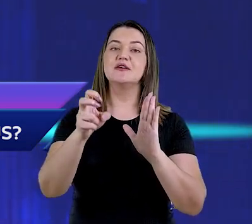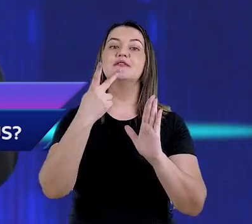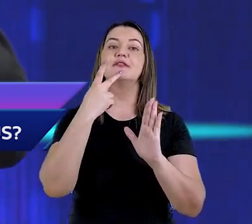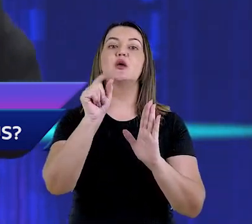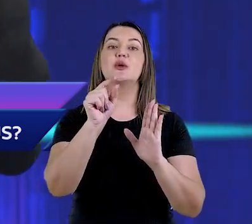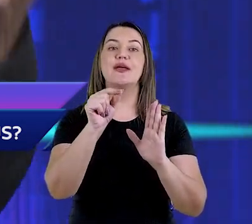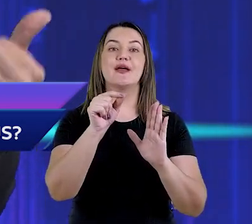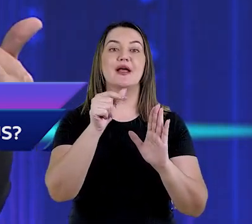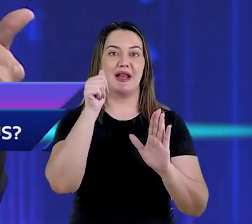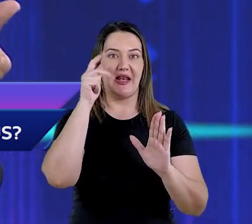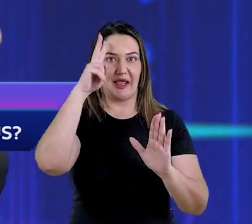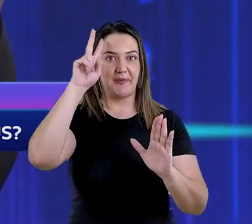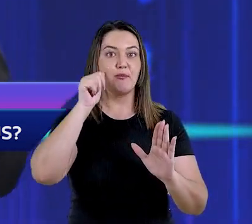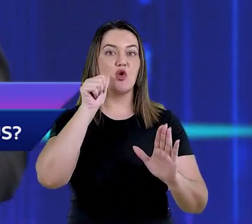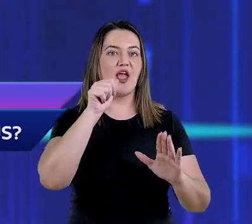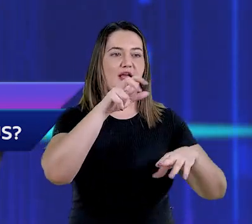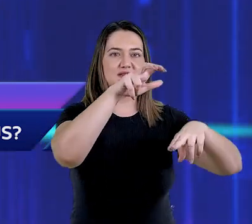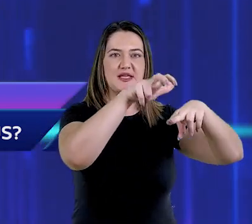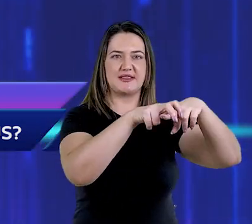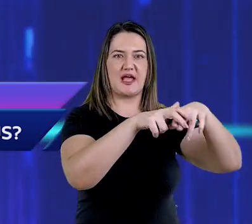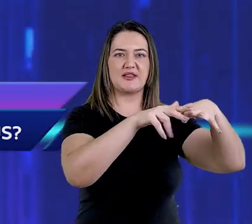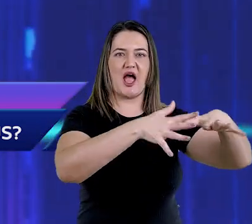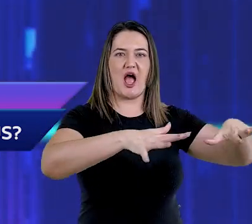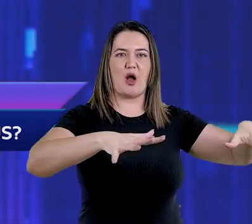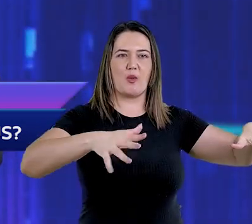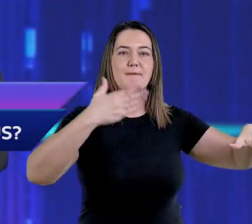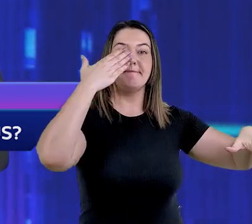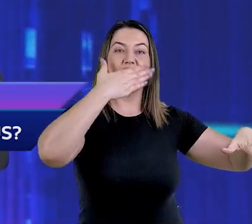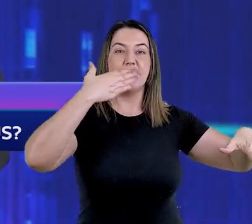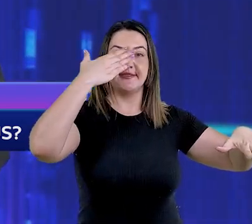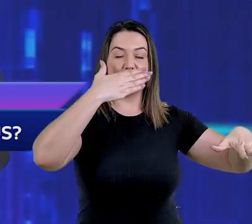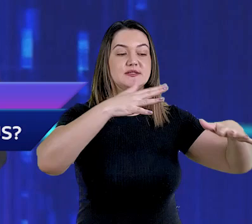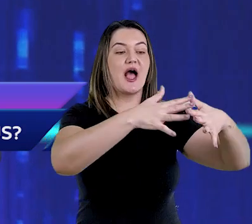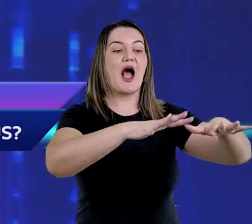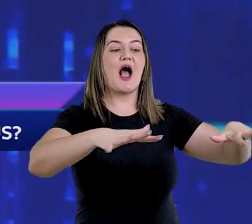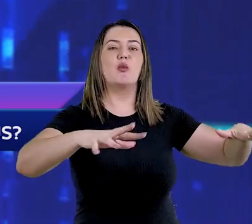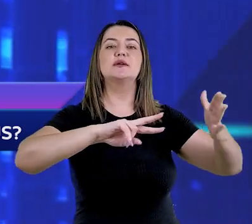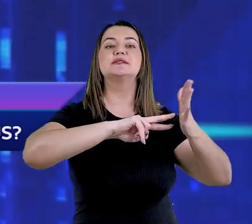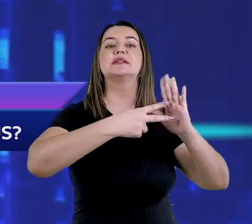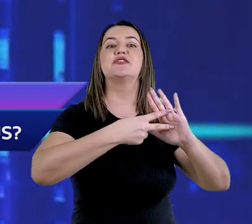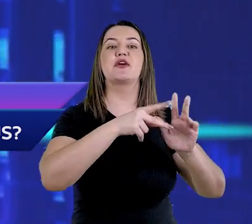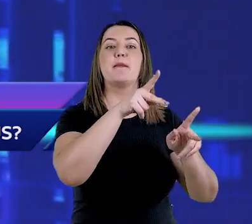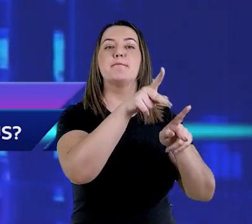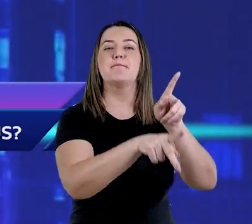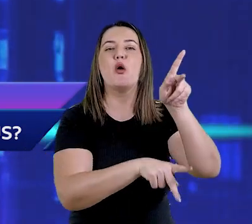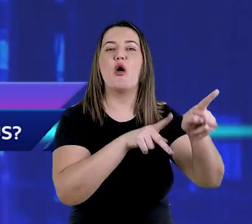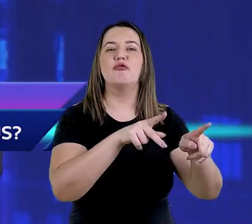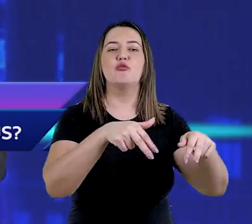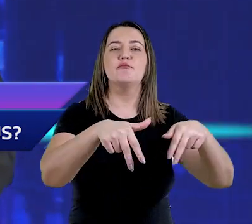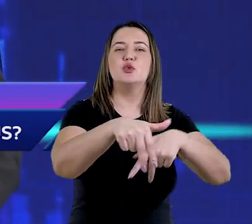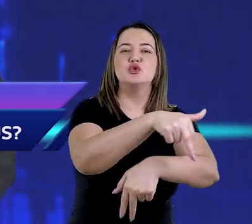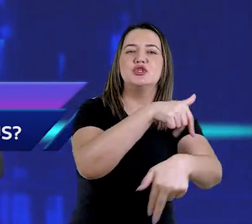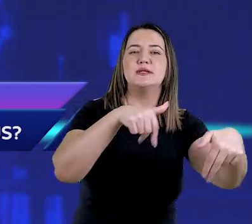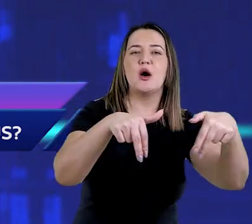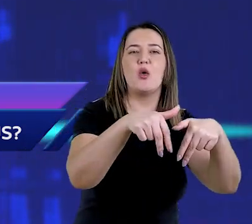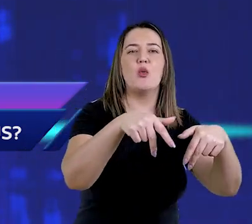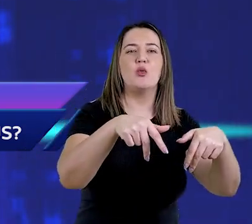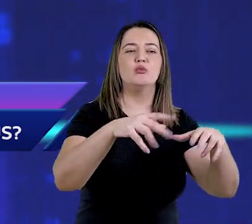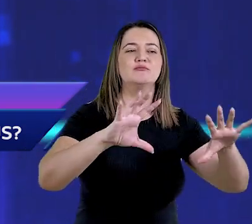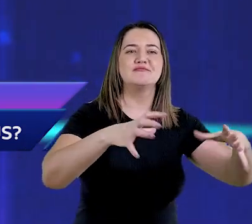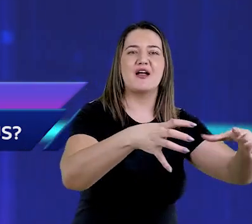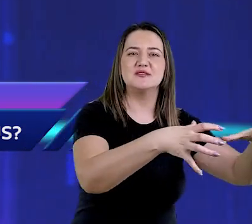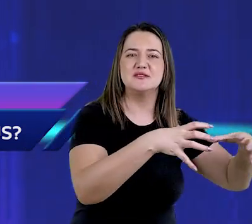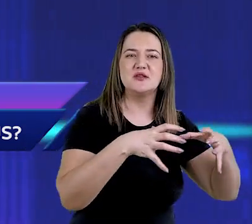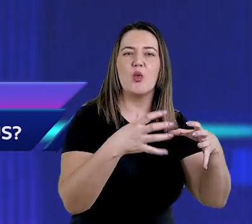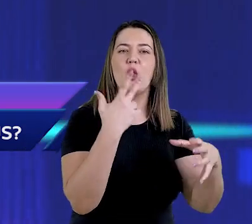águas onde a meretriz estava sentada são povos, multidões, nações e línguas. Deus